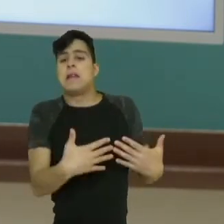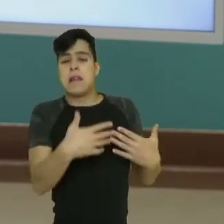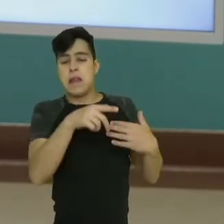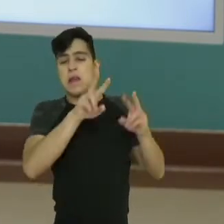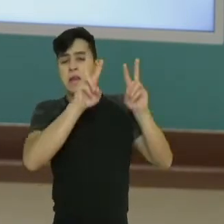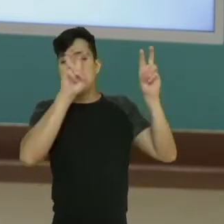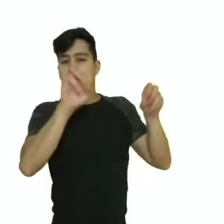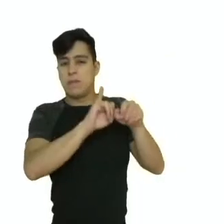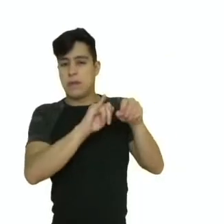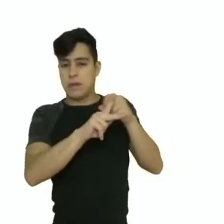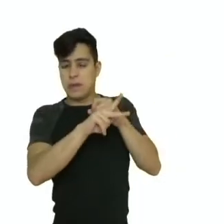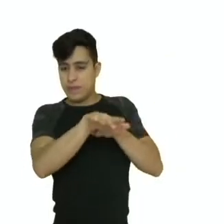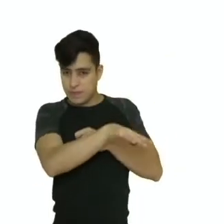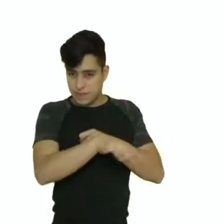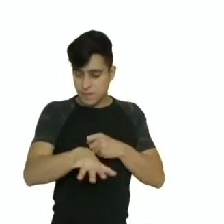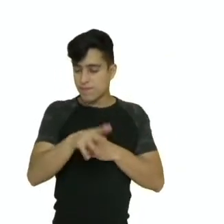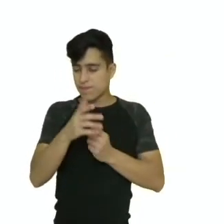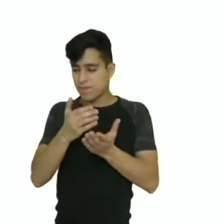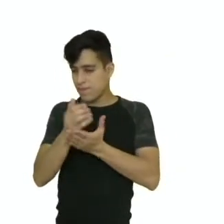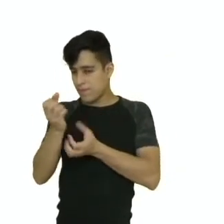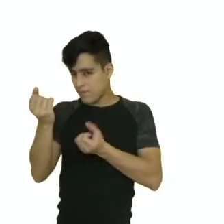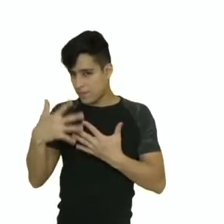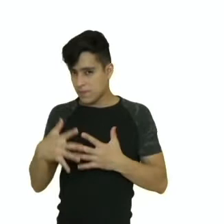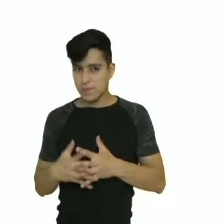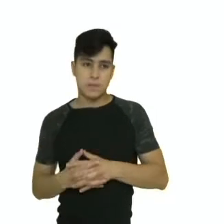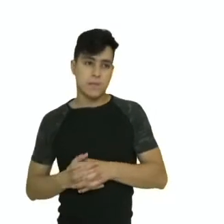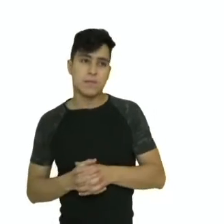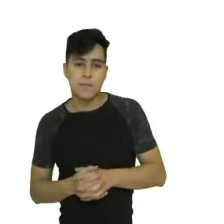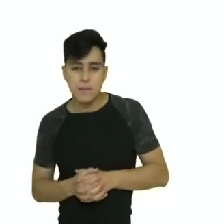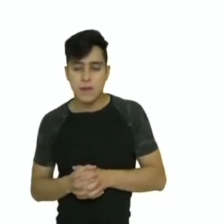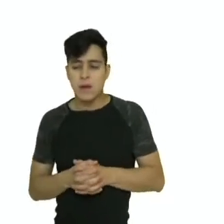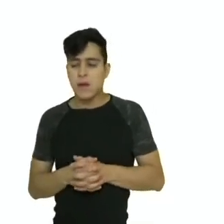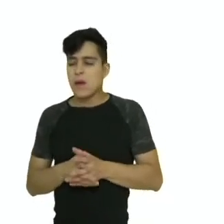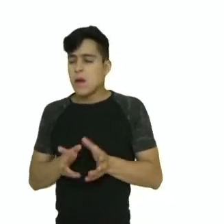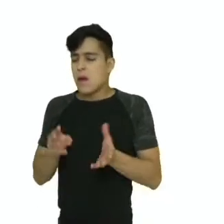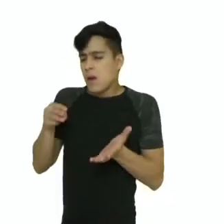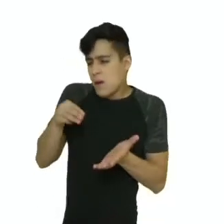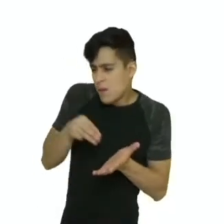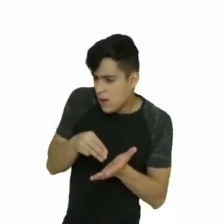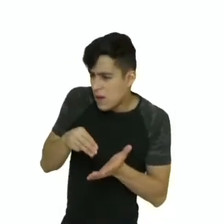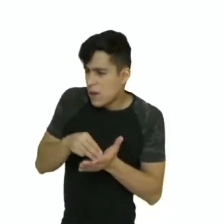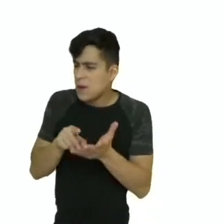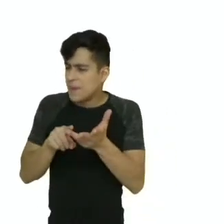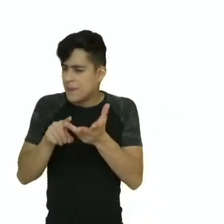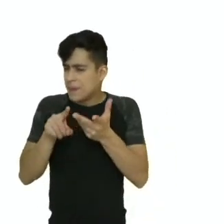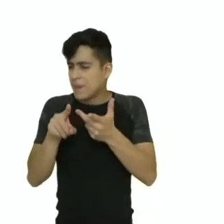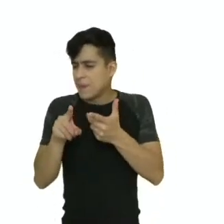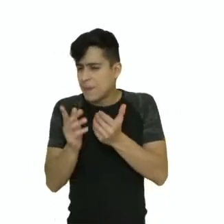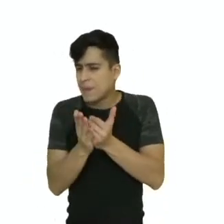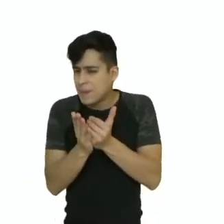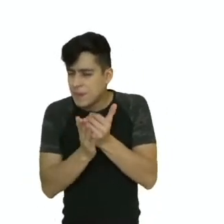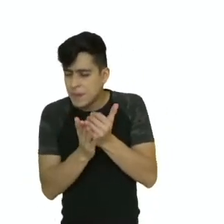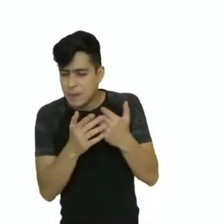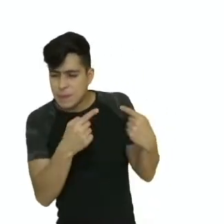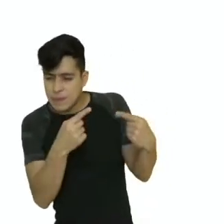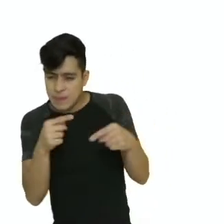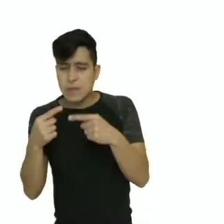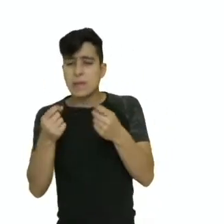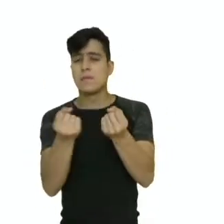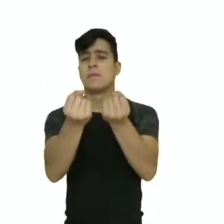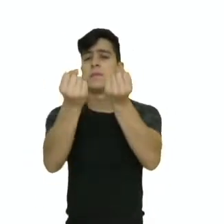propriamente dito. Analisando os motivos que levam à geração de conflitos e tensões no mundo, escreva aí a sua